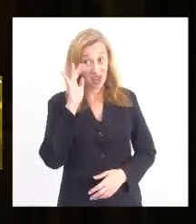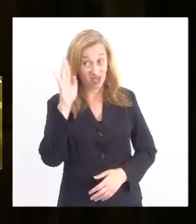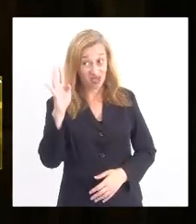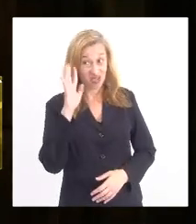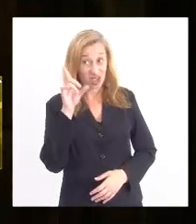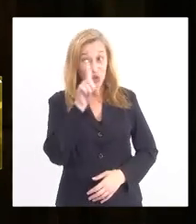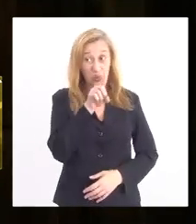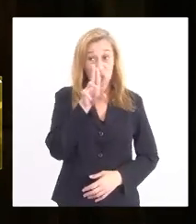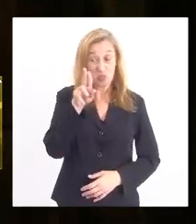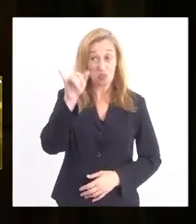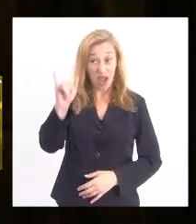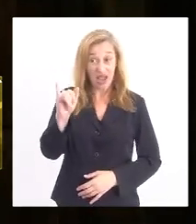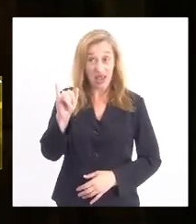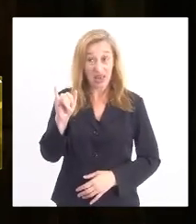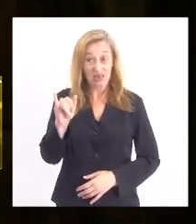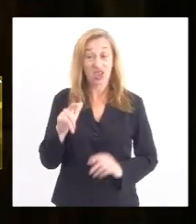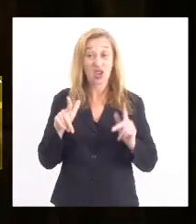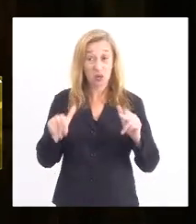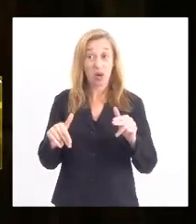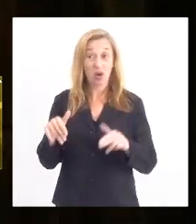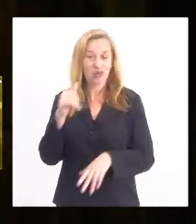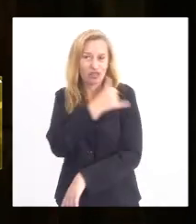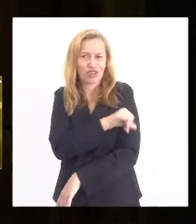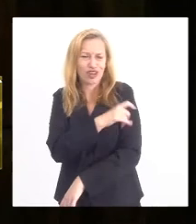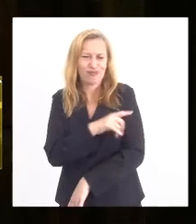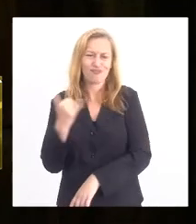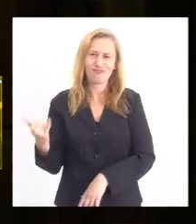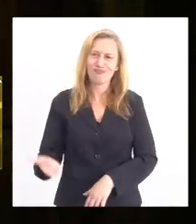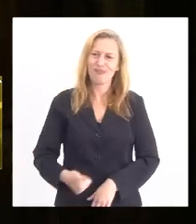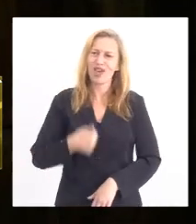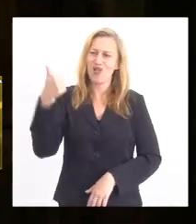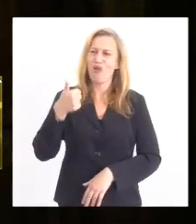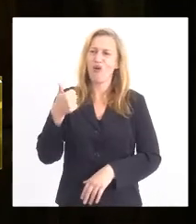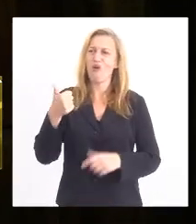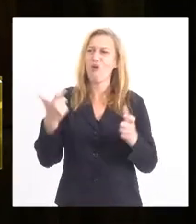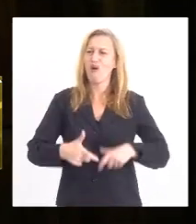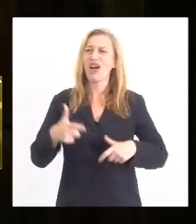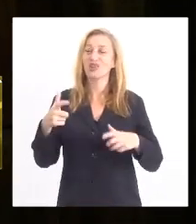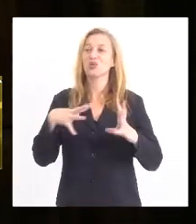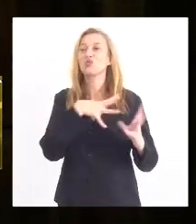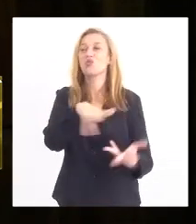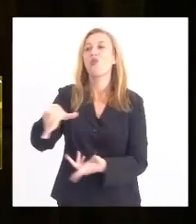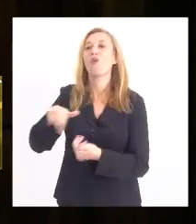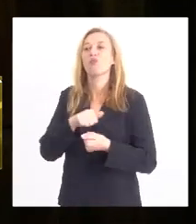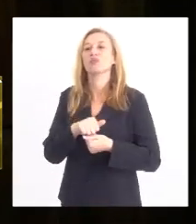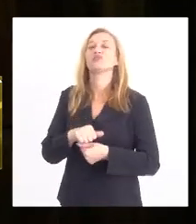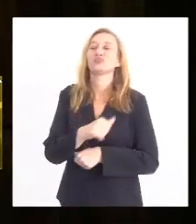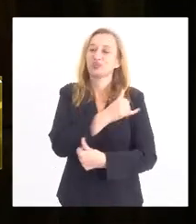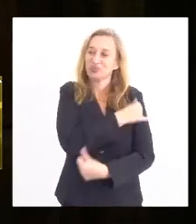Janeiro e esse é o melhor lugar do mundo para atividade turística